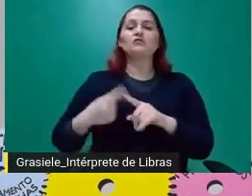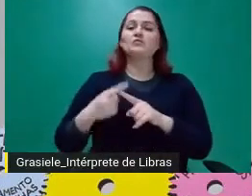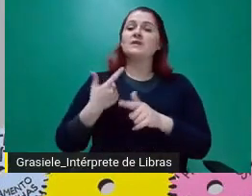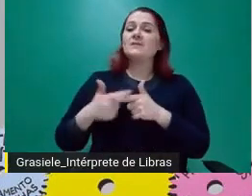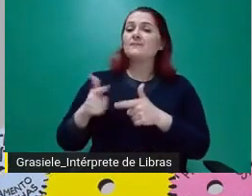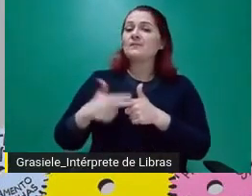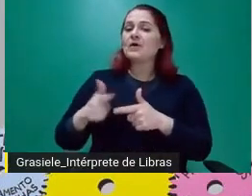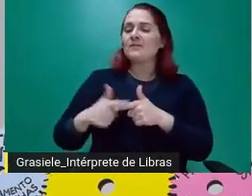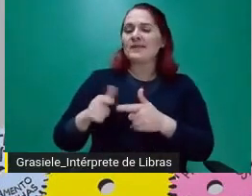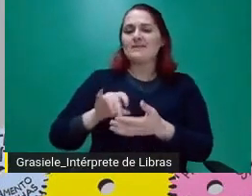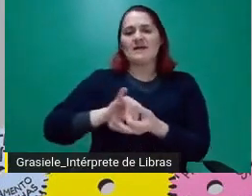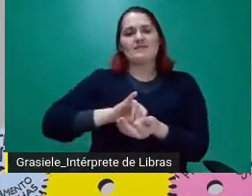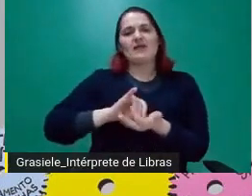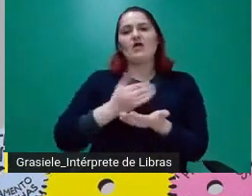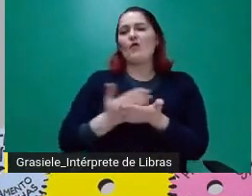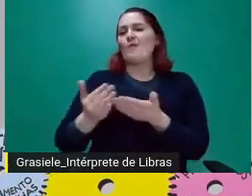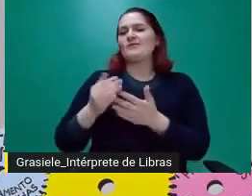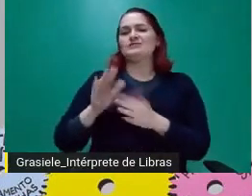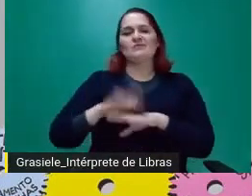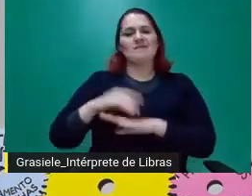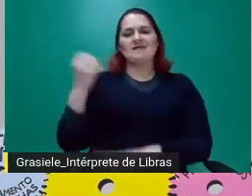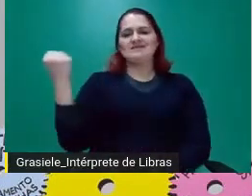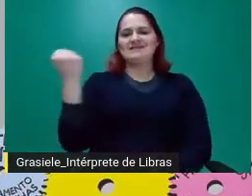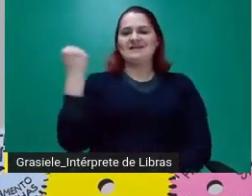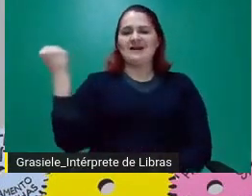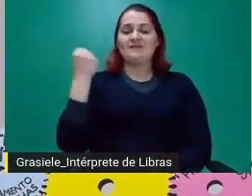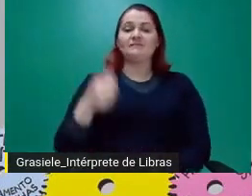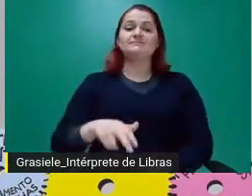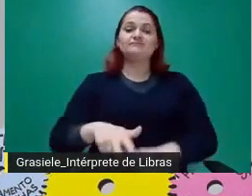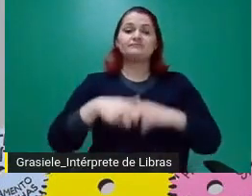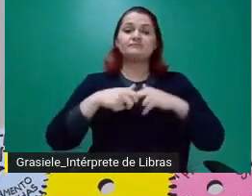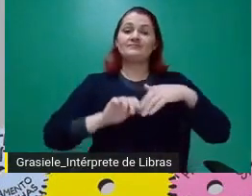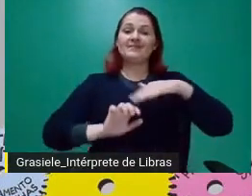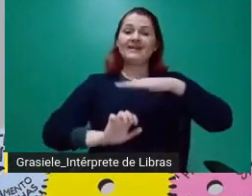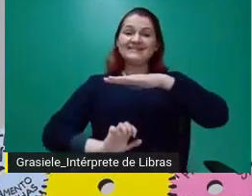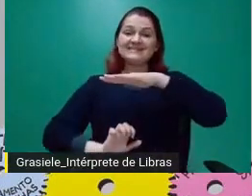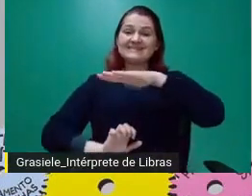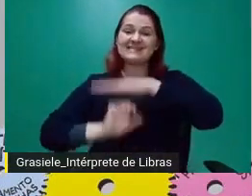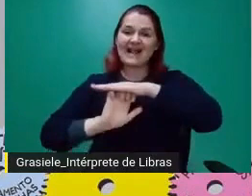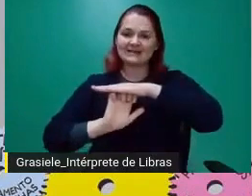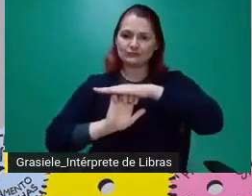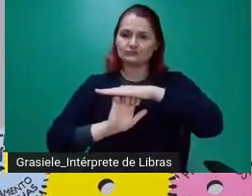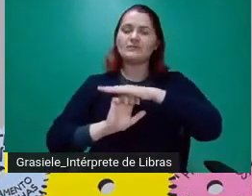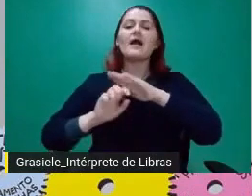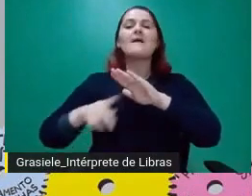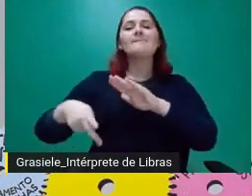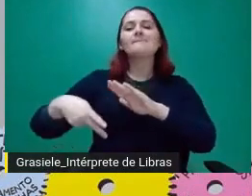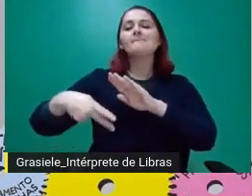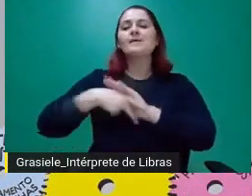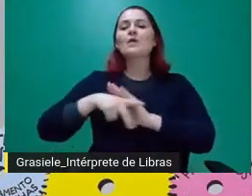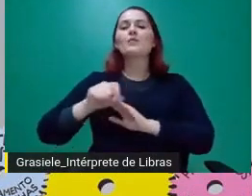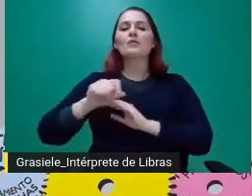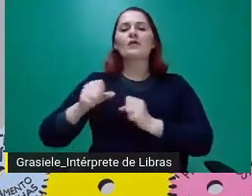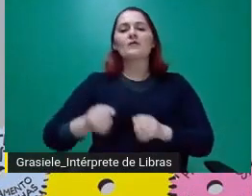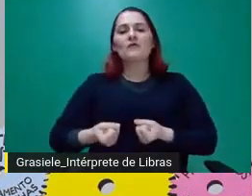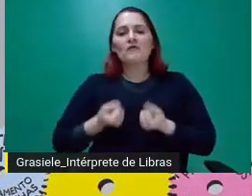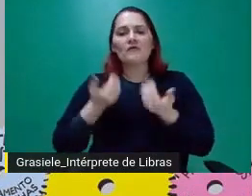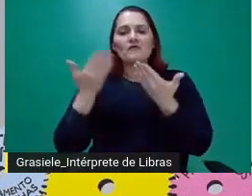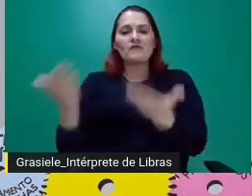E o Estado nacional, ele acaba sendo um instrumento da burguesia para